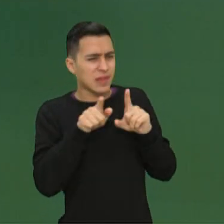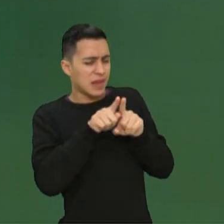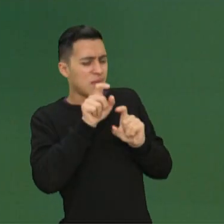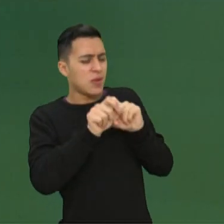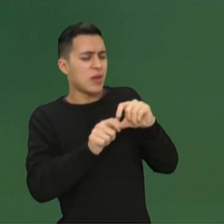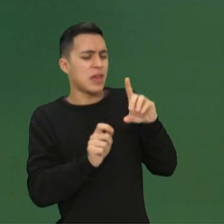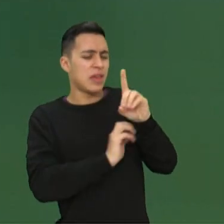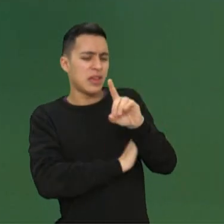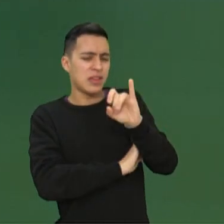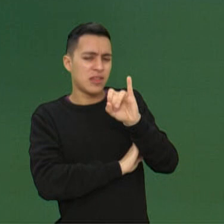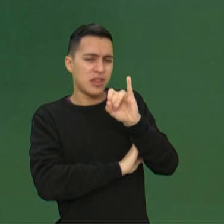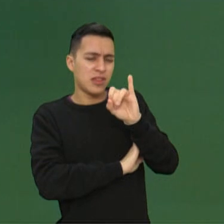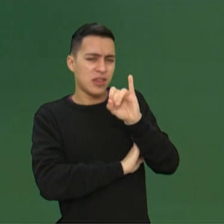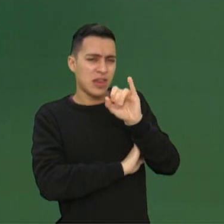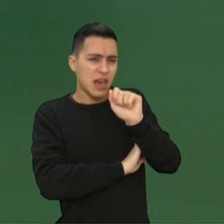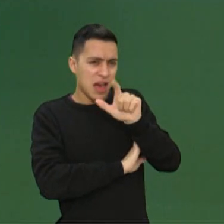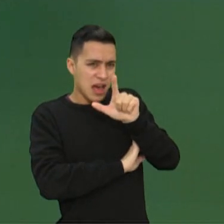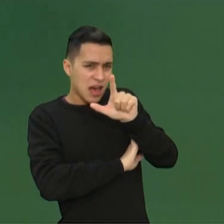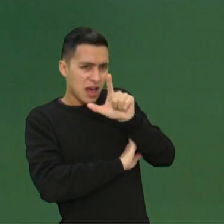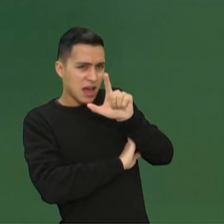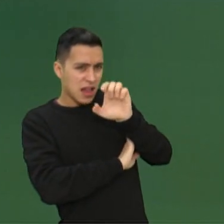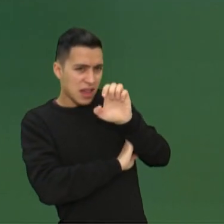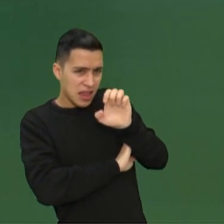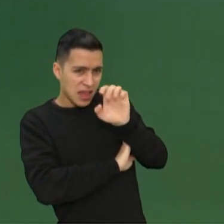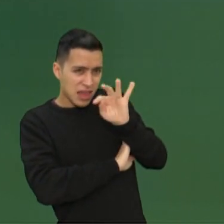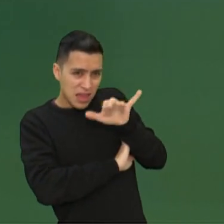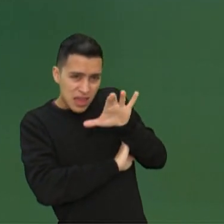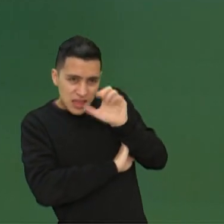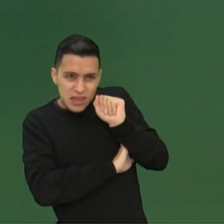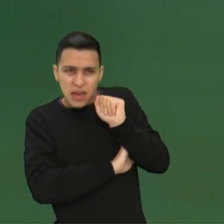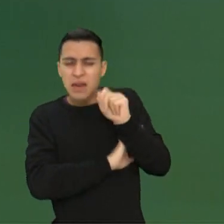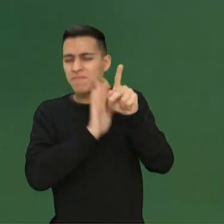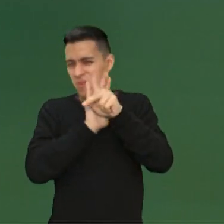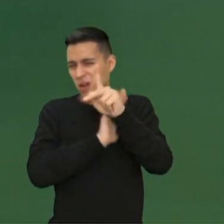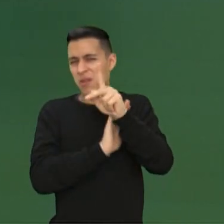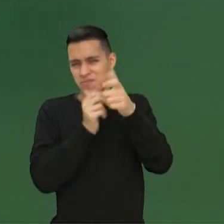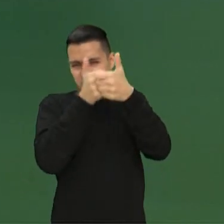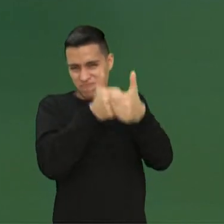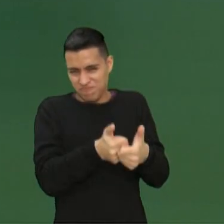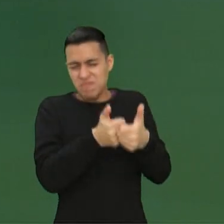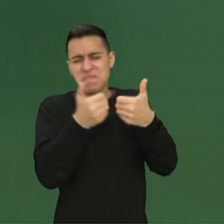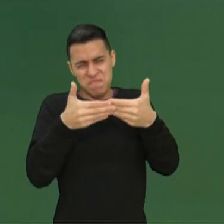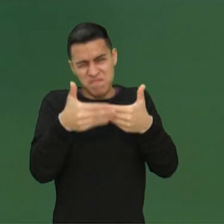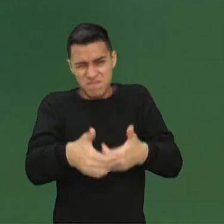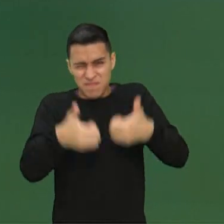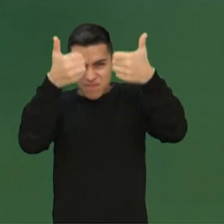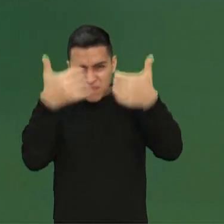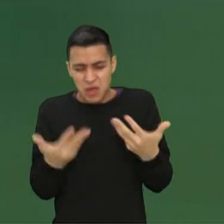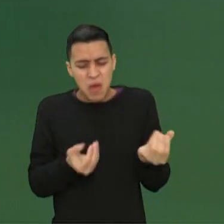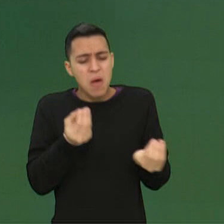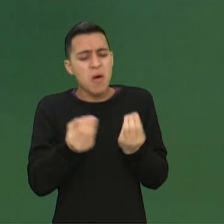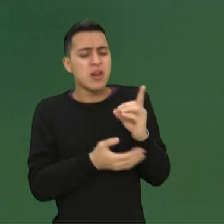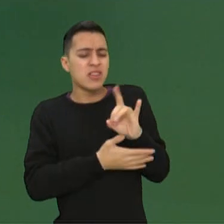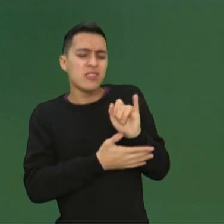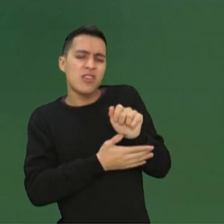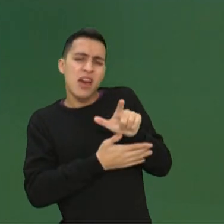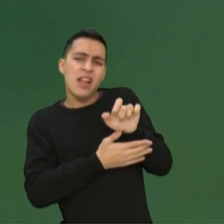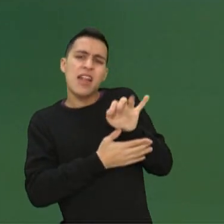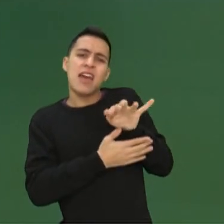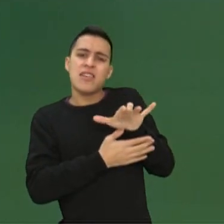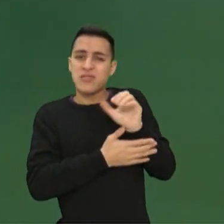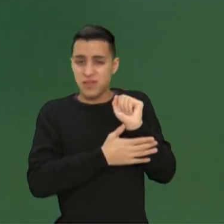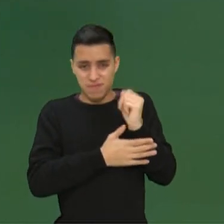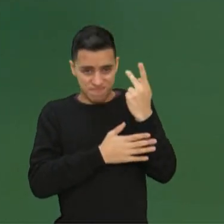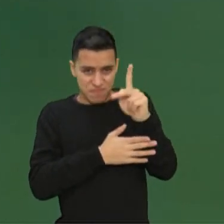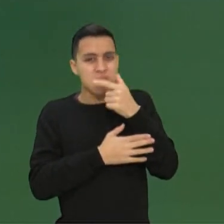dialética hegeliana, que é o principal conceito dele aqui, a gente vai explicar ele certinho daí, tá? A dialética do Hegel,